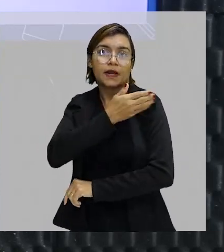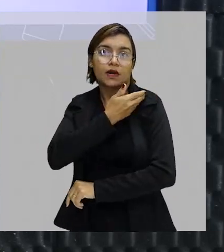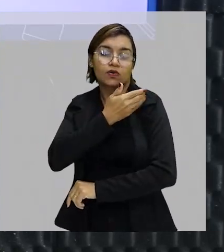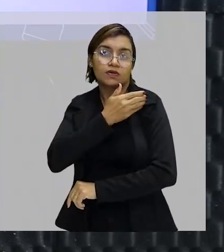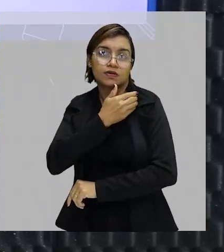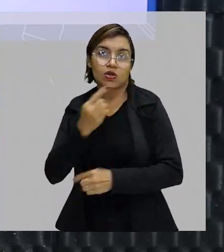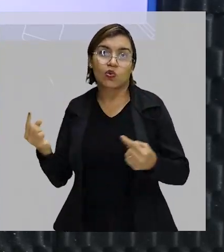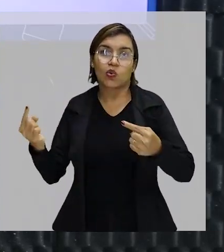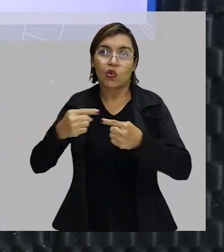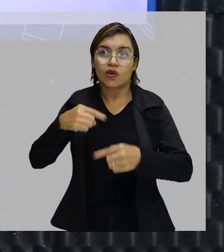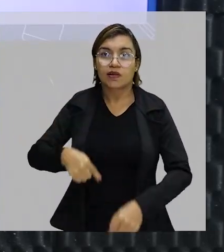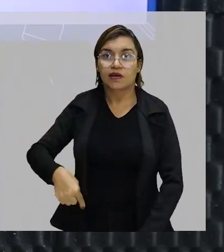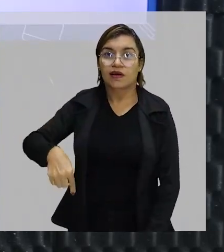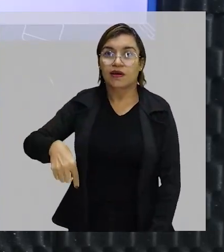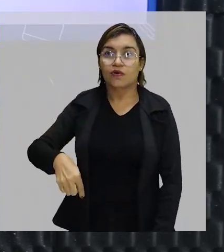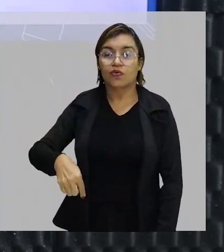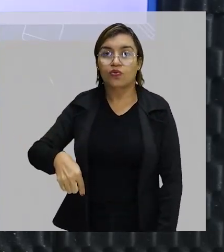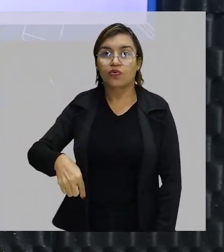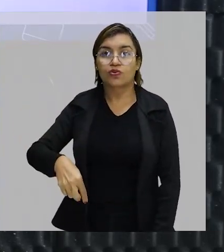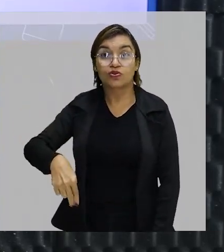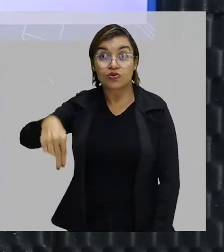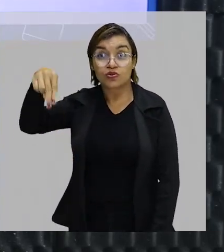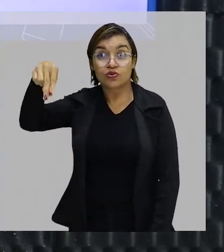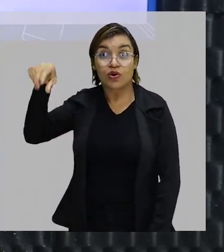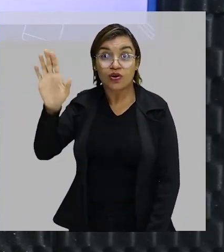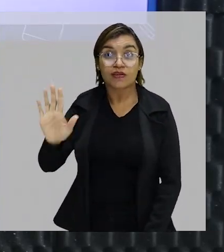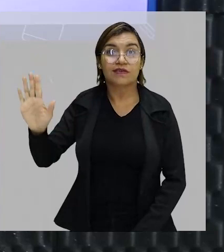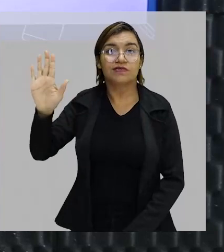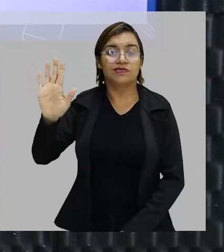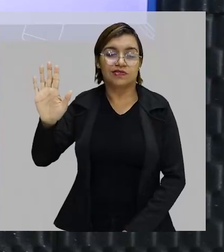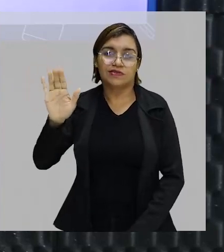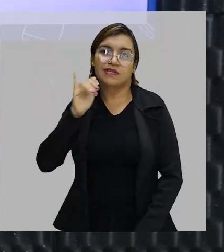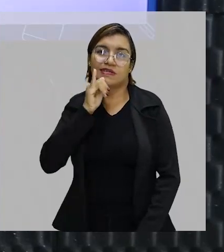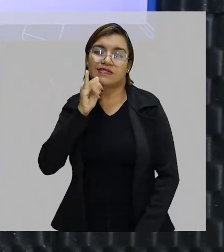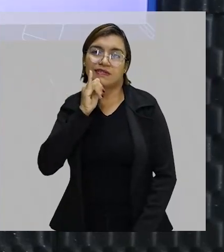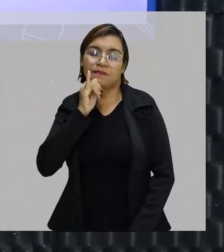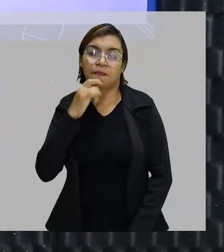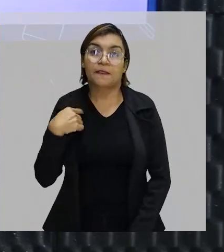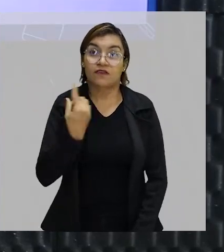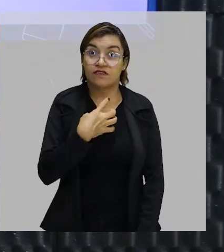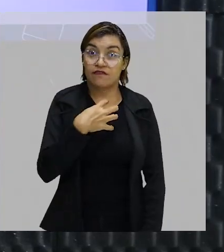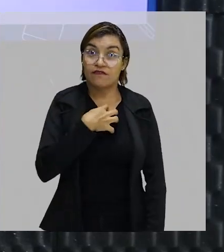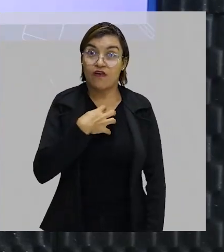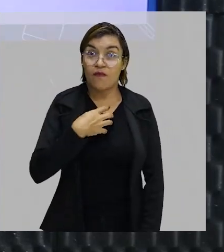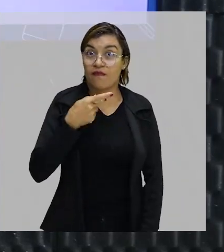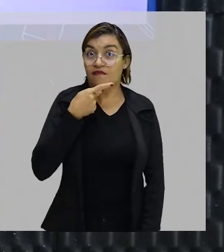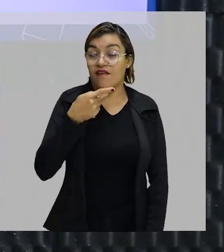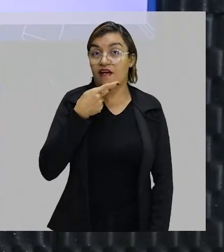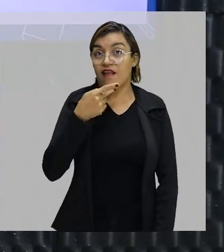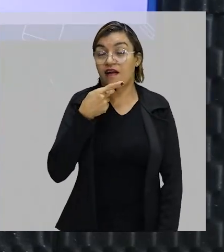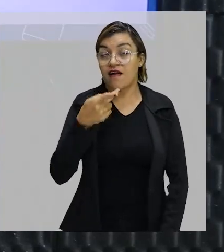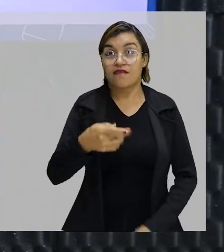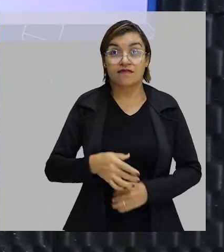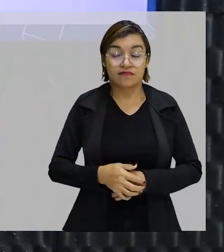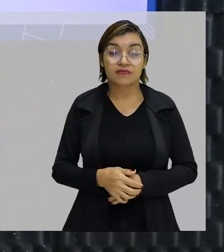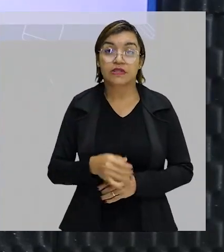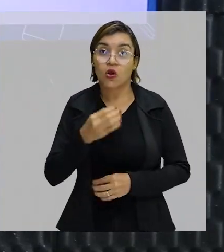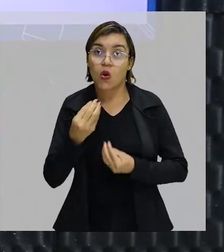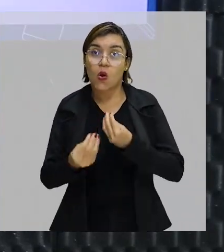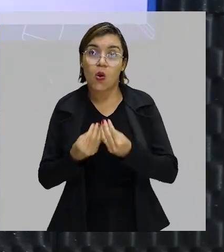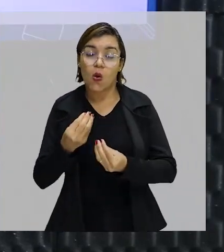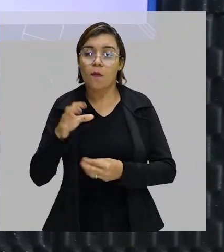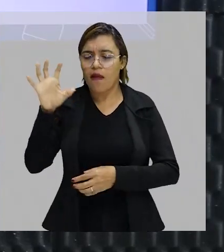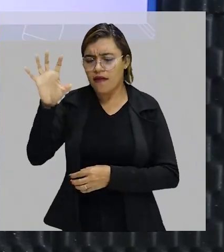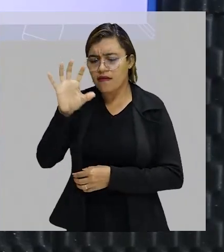os nordestinos. Inclusive em relação à nossa forma de falar, ao sotaque, né, das